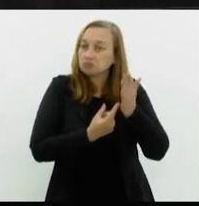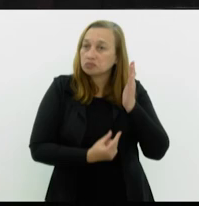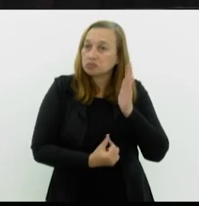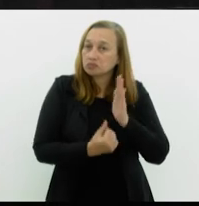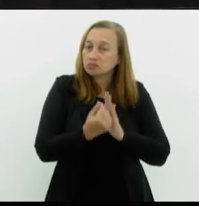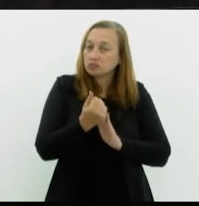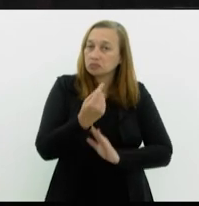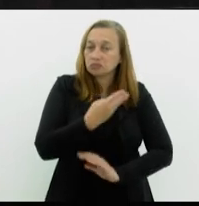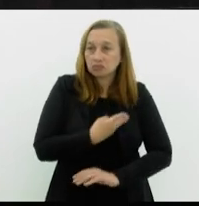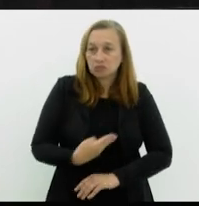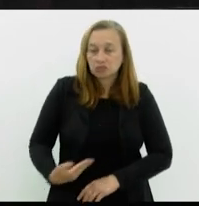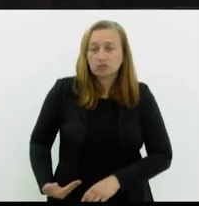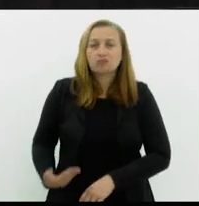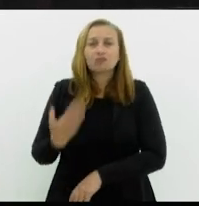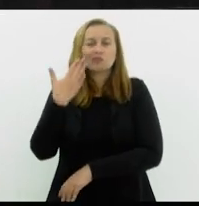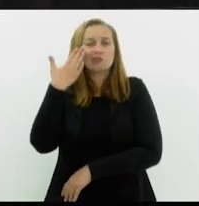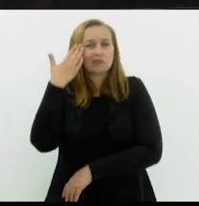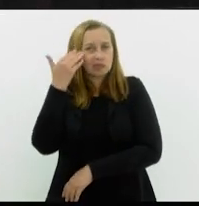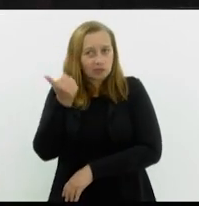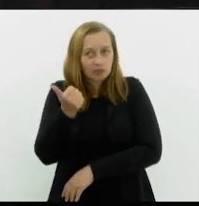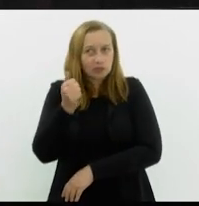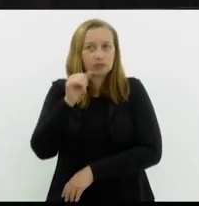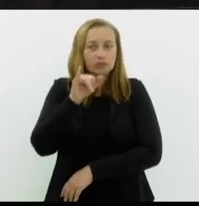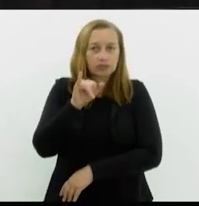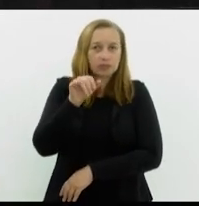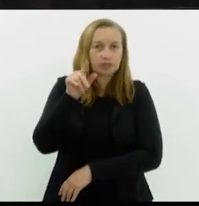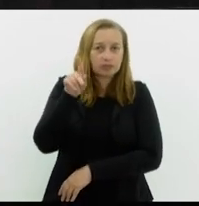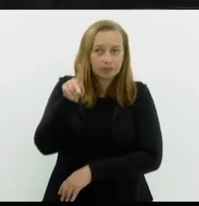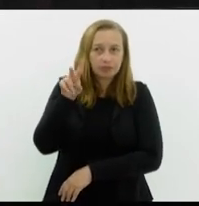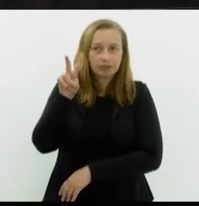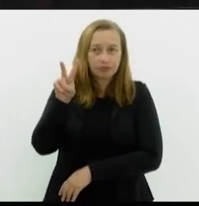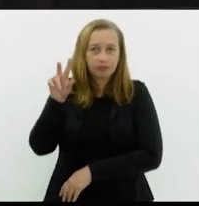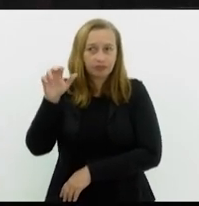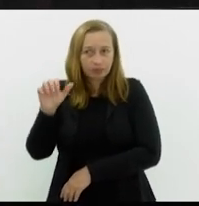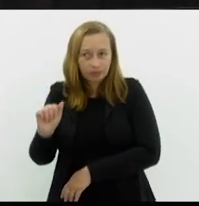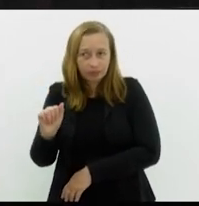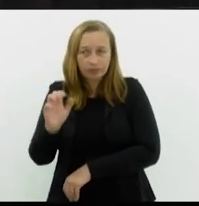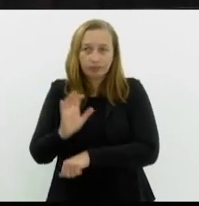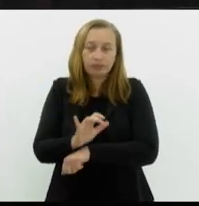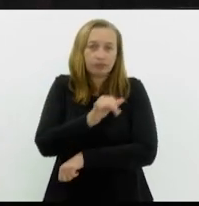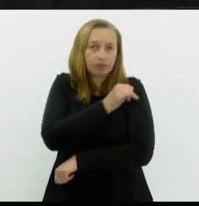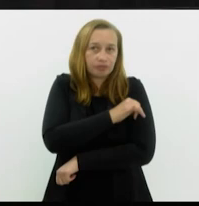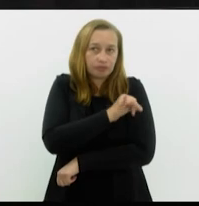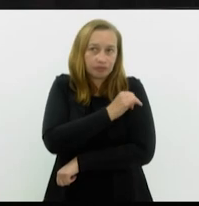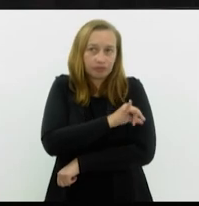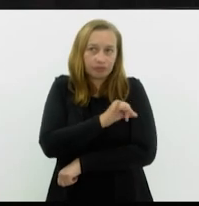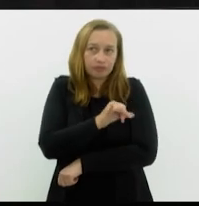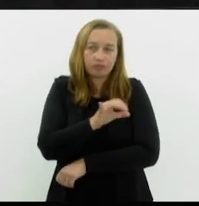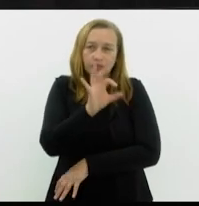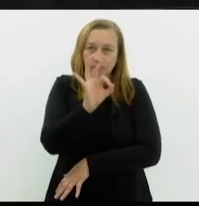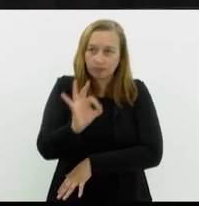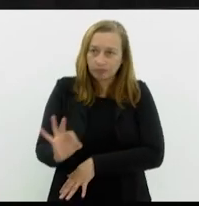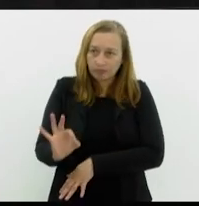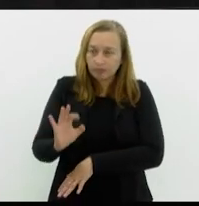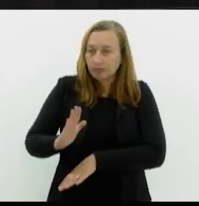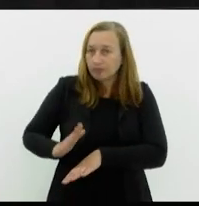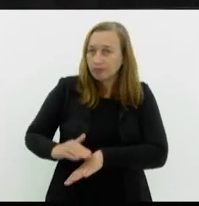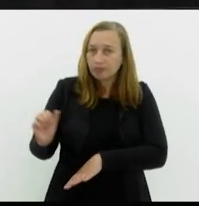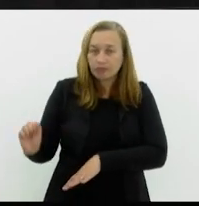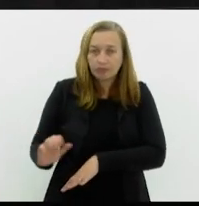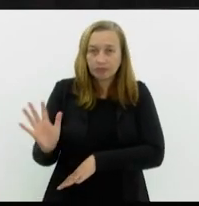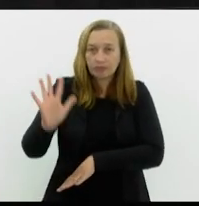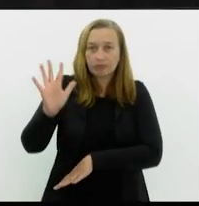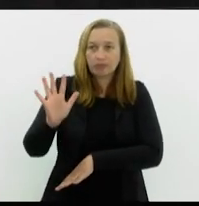públicas, sabe que o IPVA do Estado do Rio de Janeiro, a alíquota, é uma das mais caras